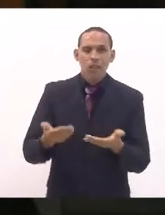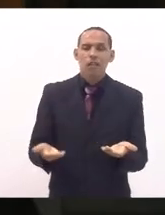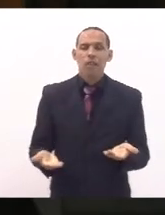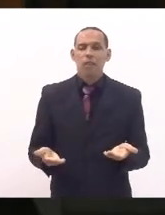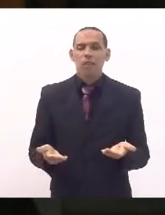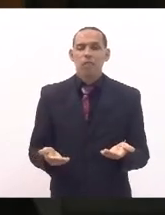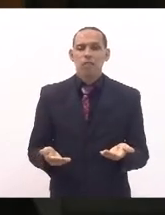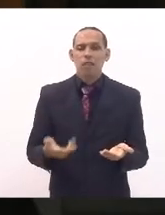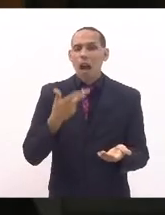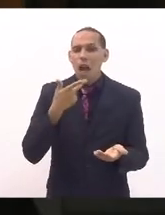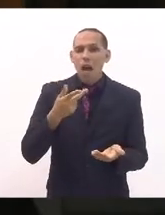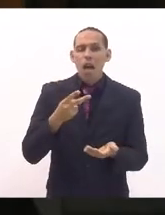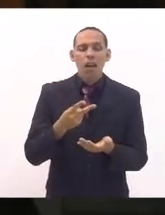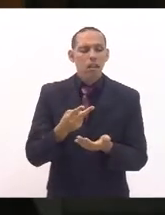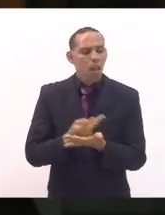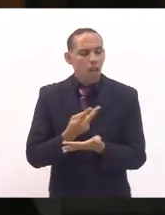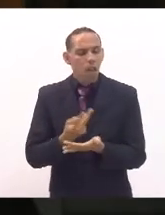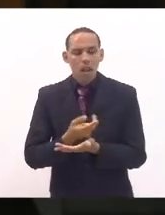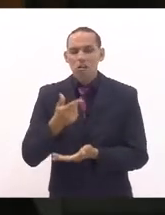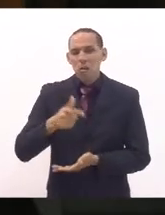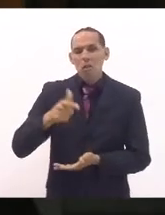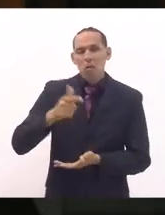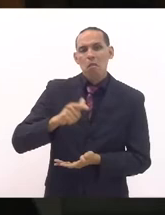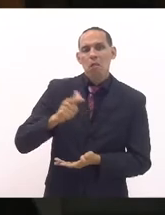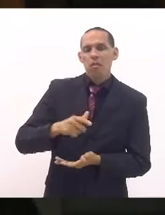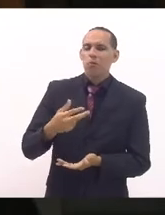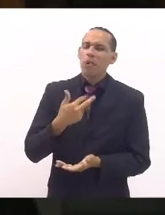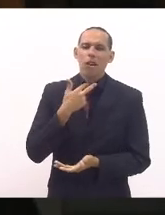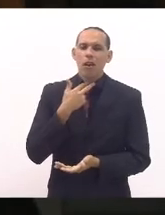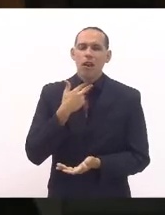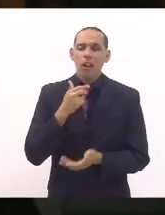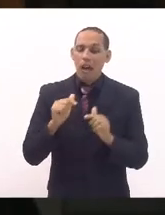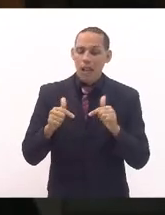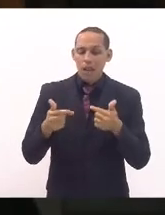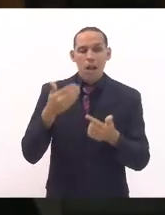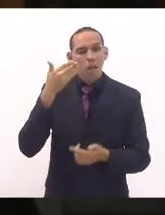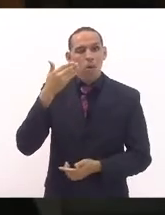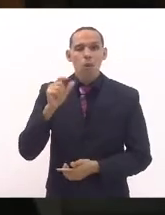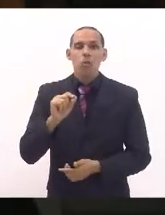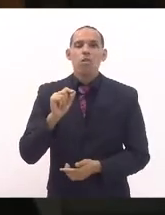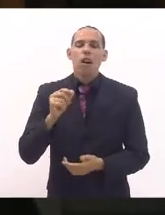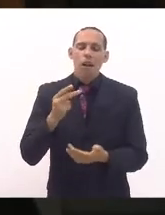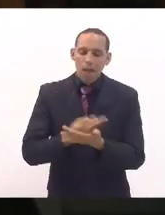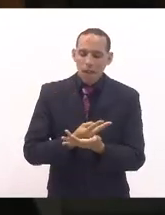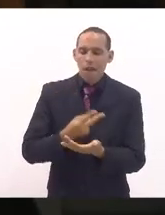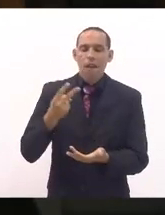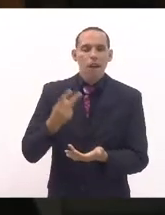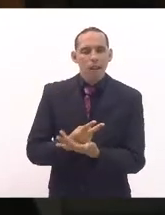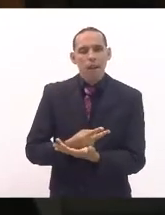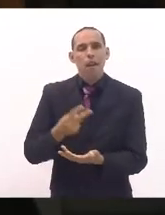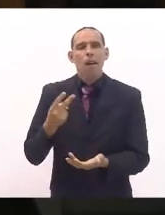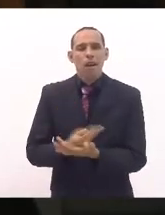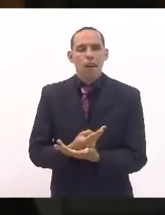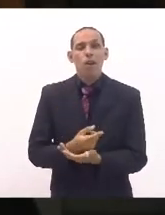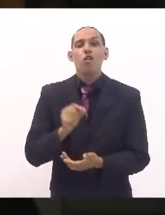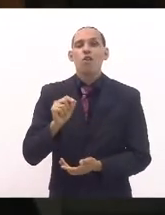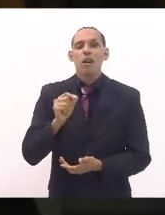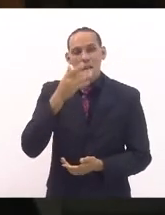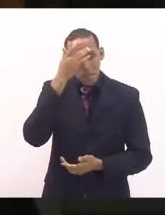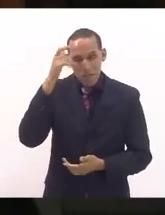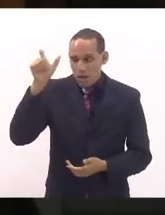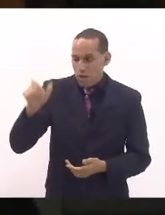fique repetindo o erro. A ação só está mostrando o erro dessa repetência, do quem indica.